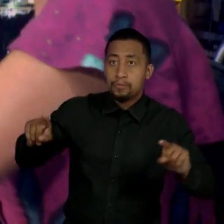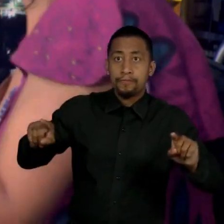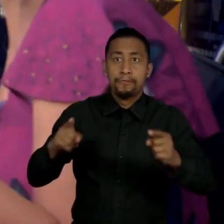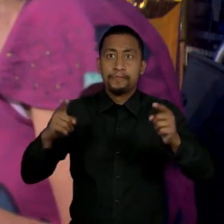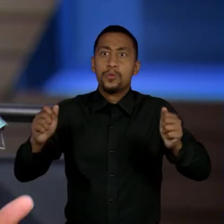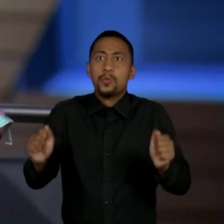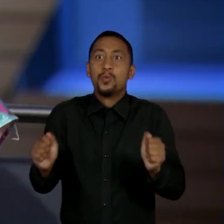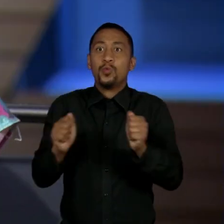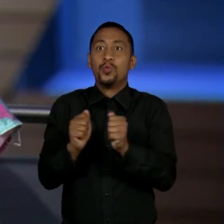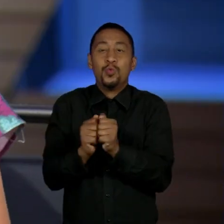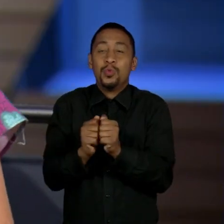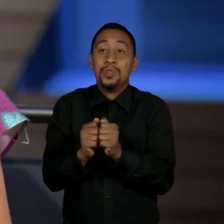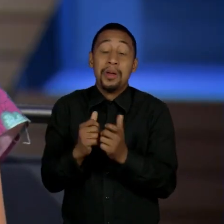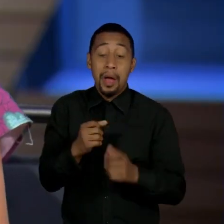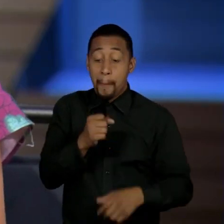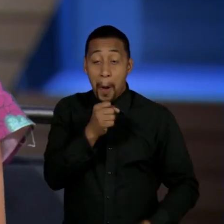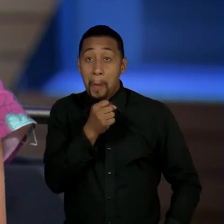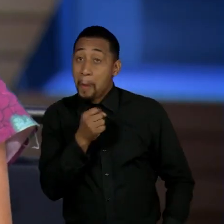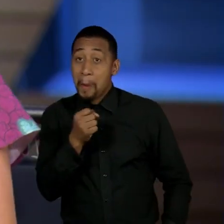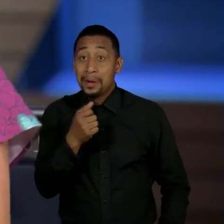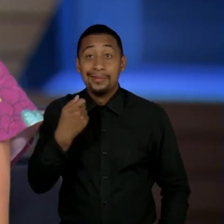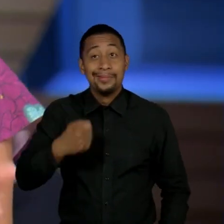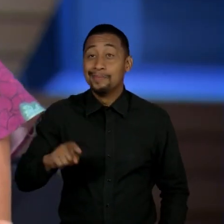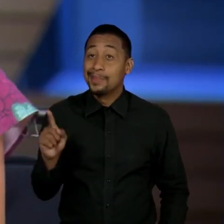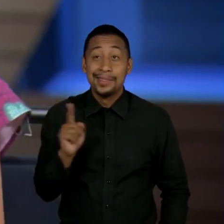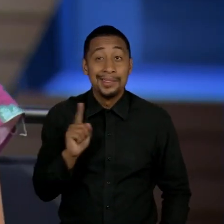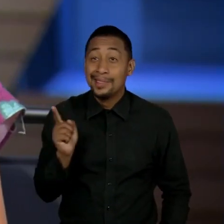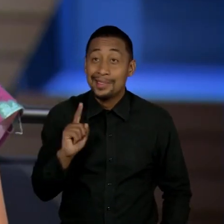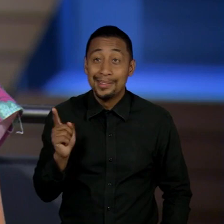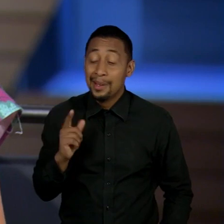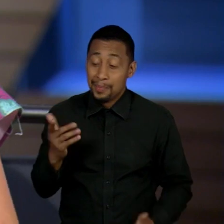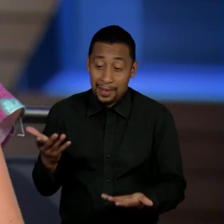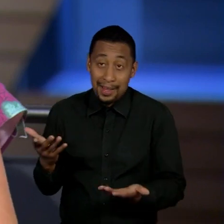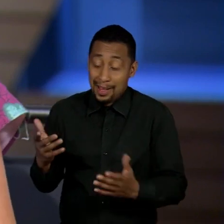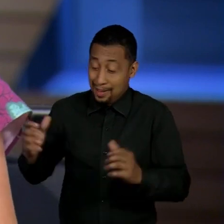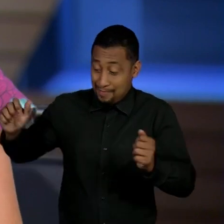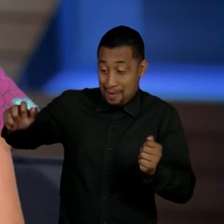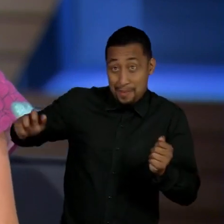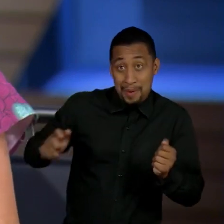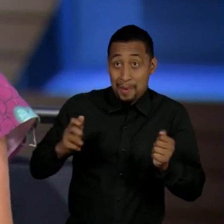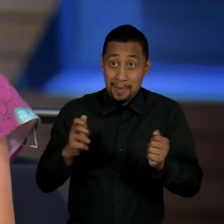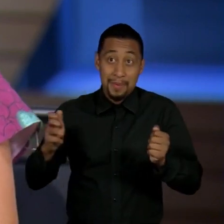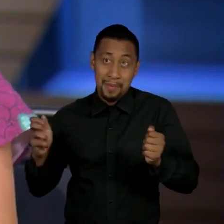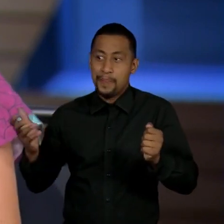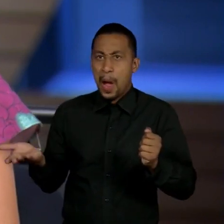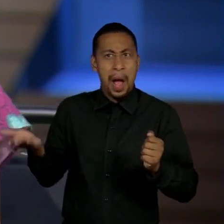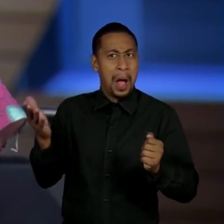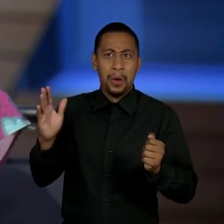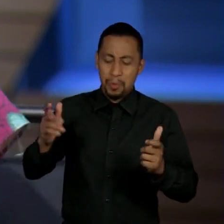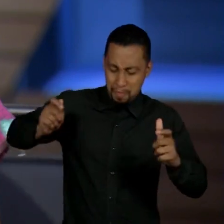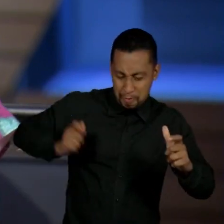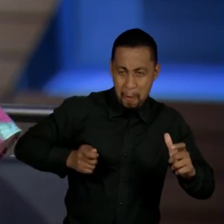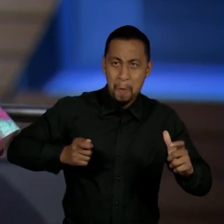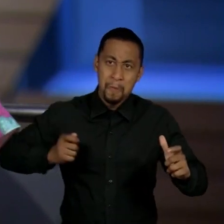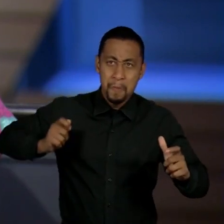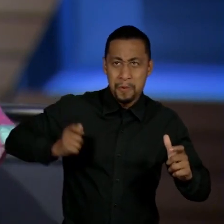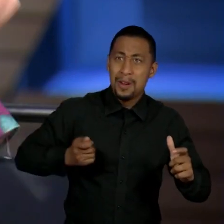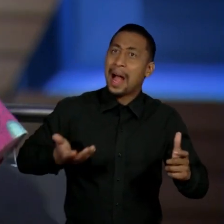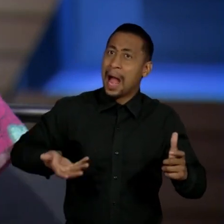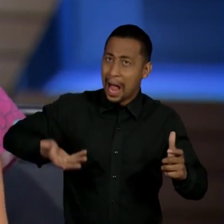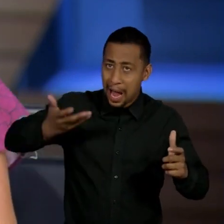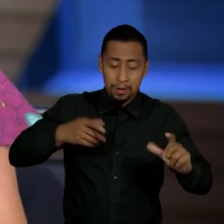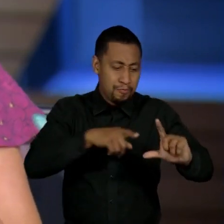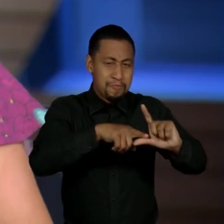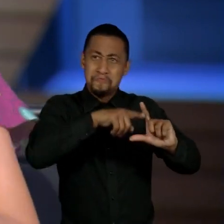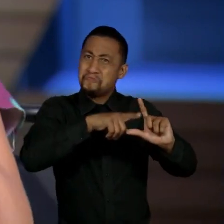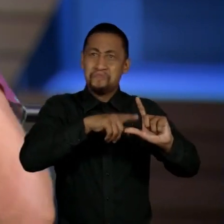pronta, não precisa nem de microfone, né? Que são todos instrumentos acústicos, então a festa estava instaurada. E como ele mesmo disse, né? Cabia tudo num